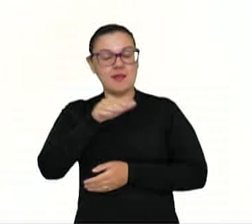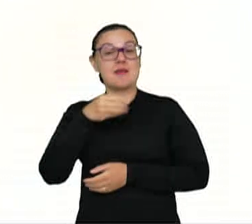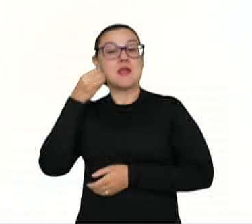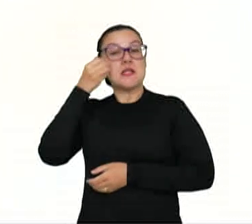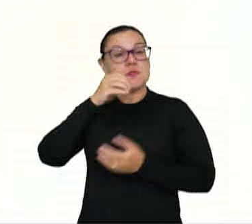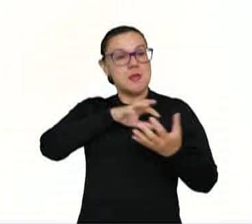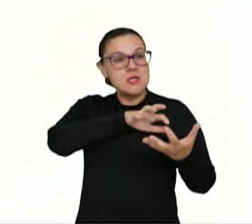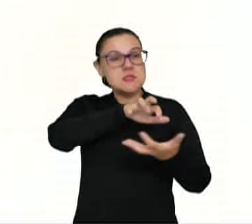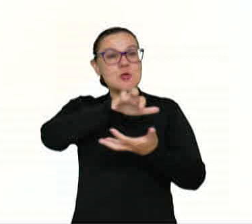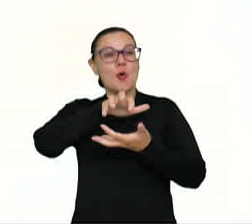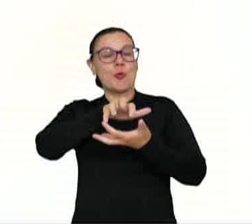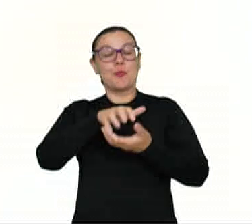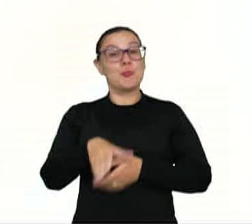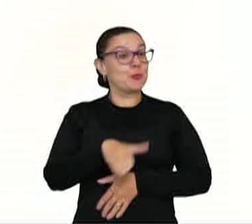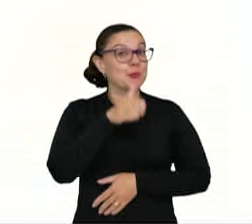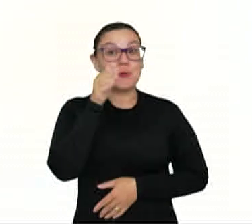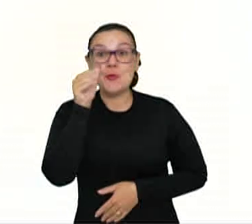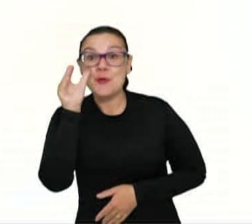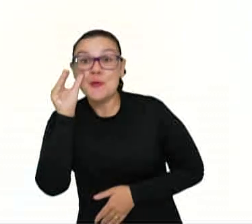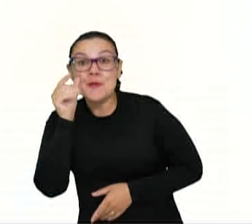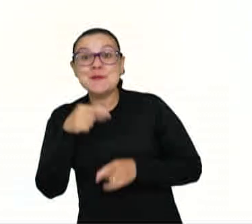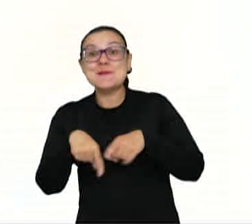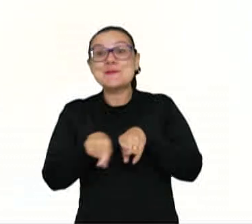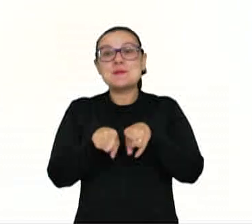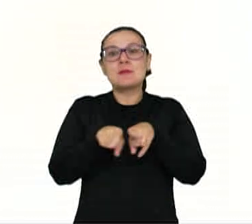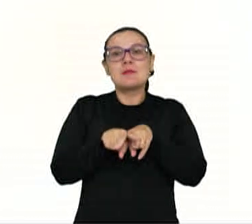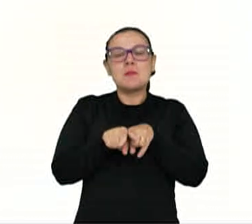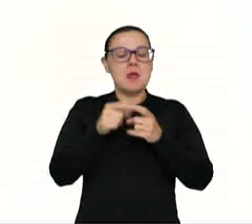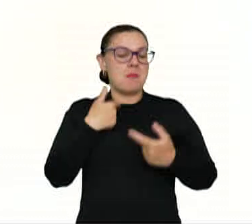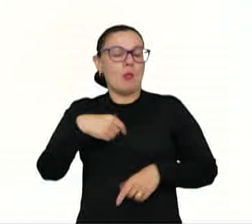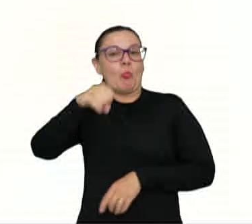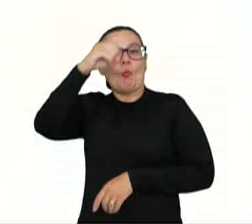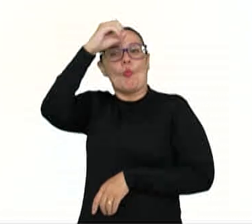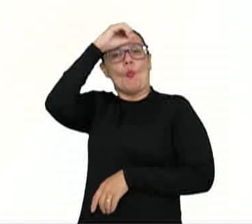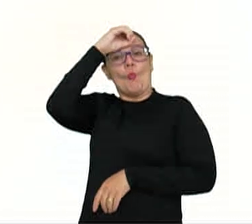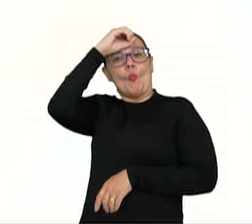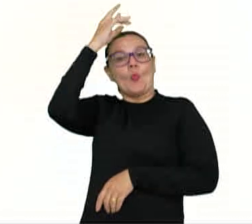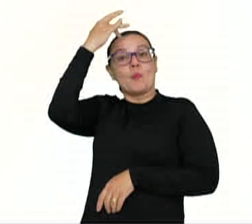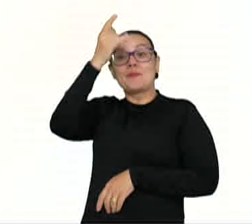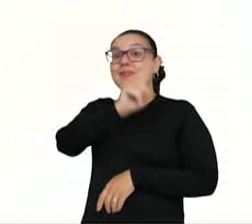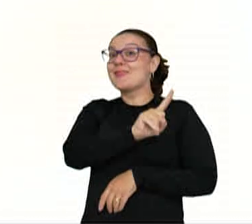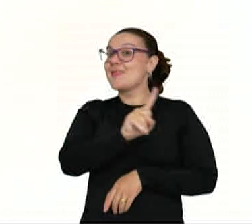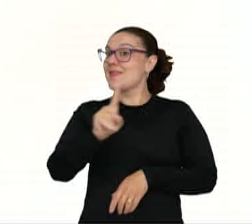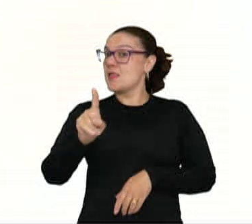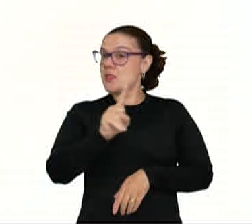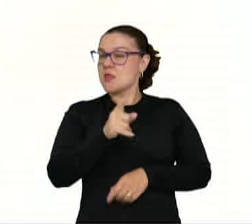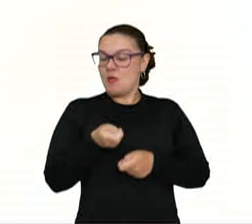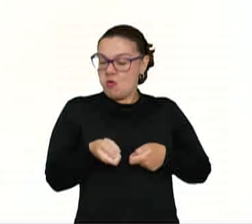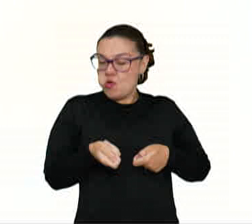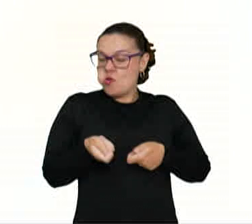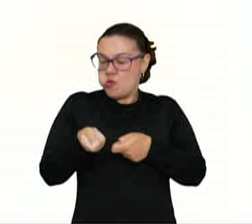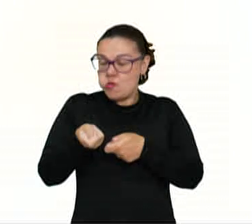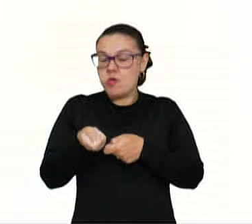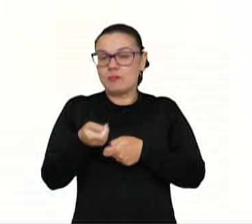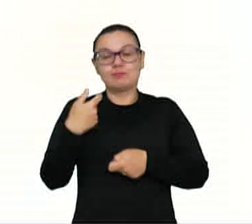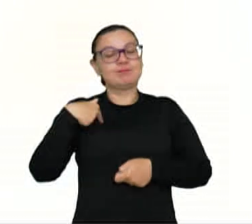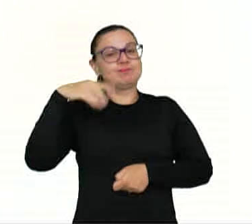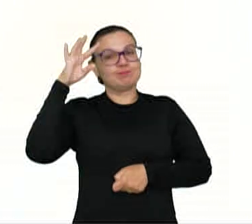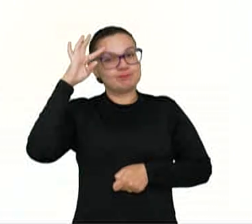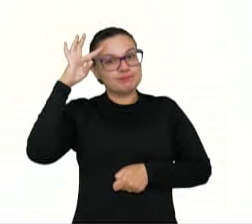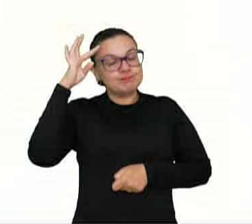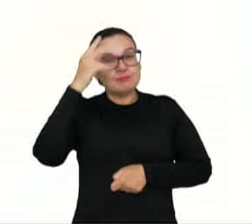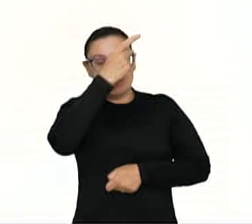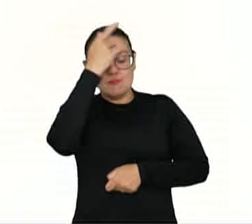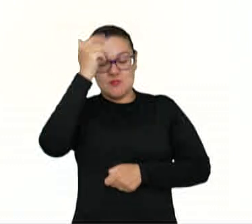o mundo com um olhar curioso e, apesar da aparente ingenuidade das colocações, ele suscita profundas